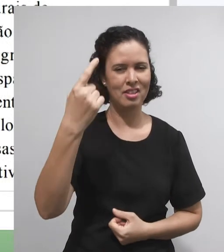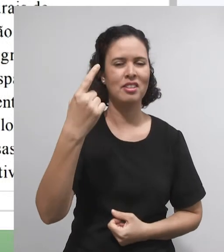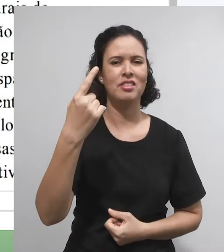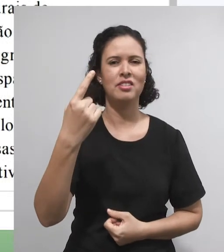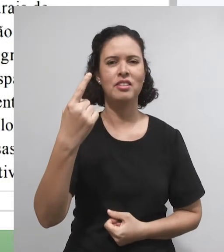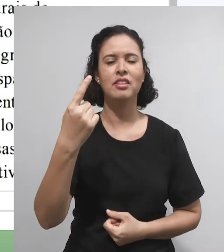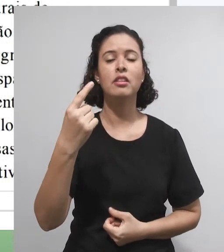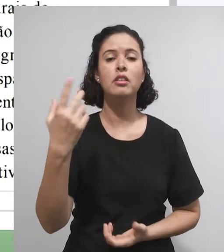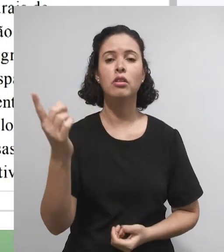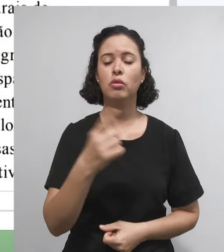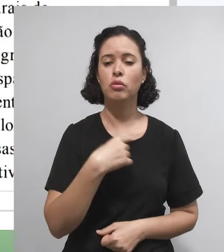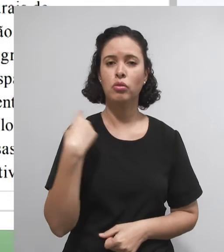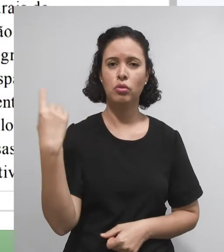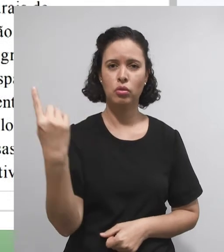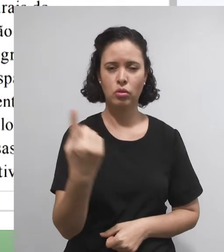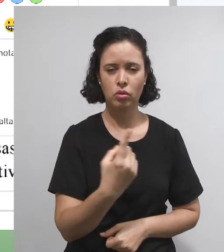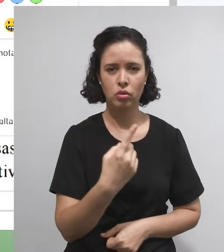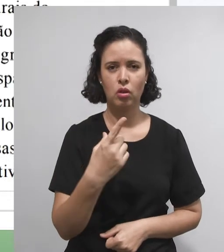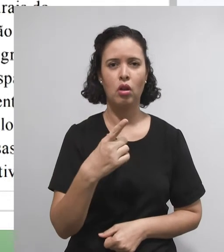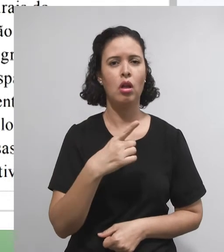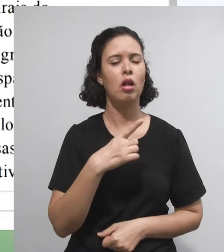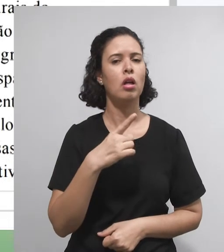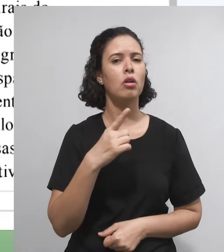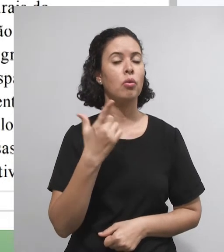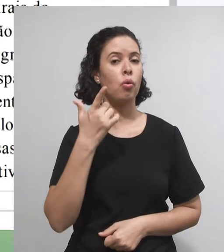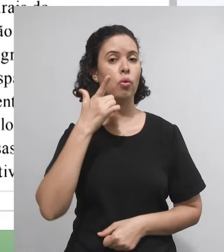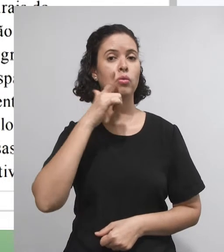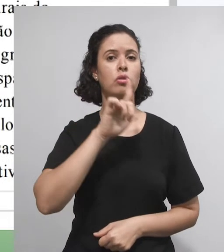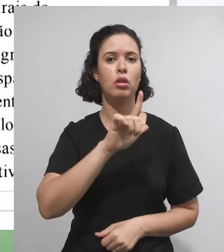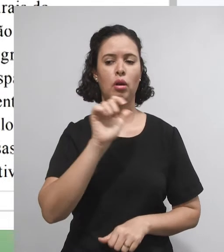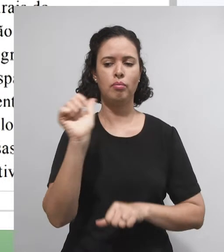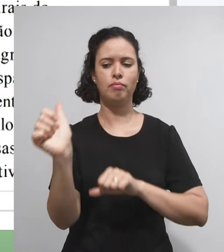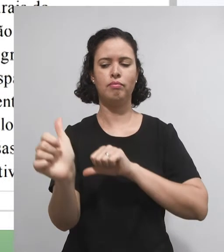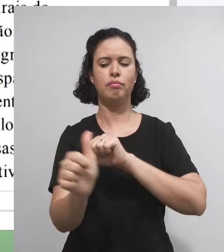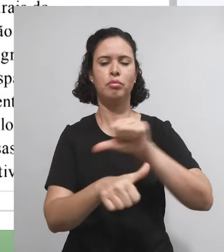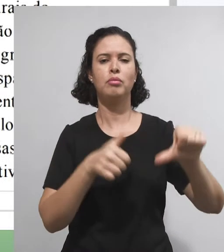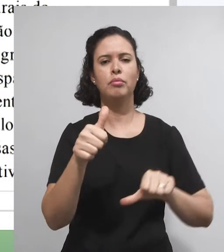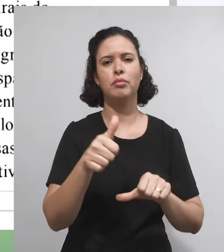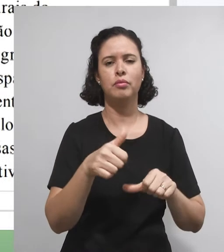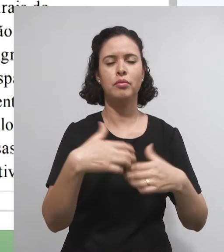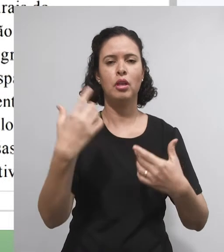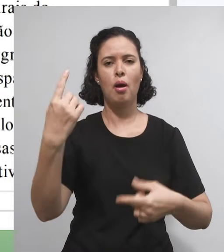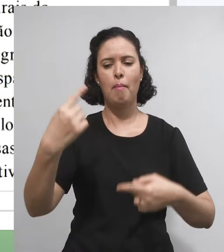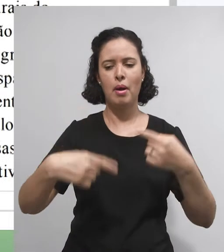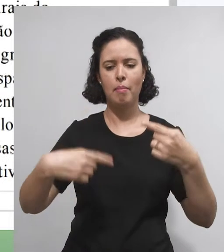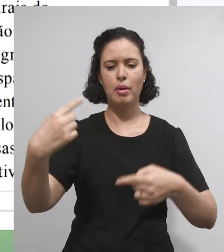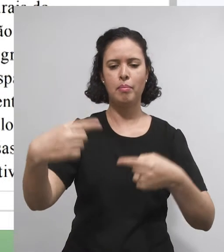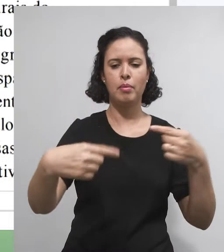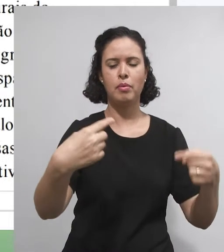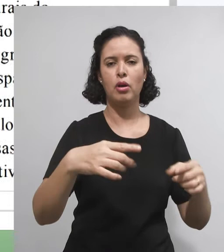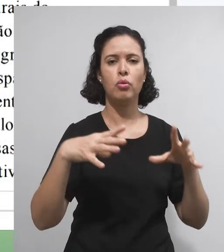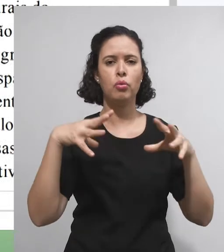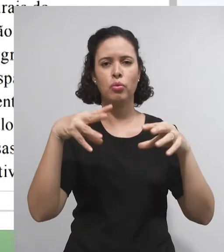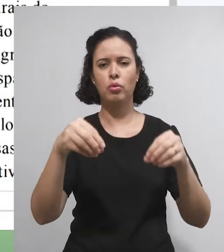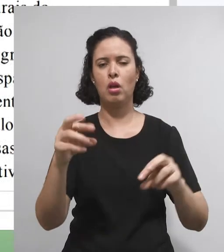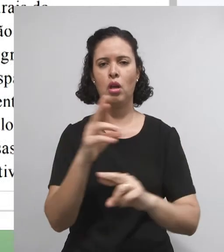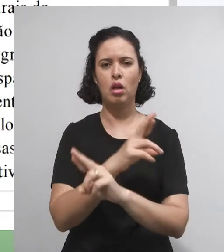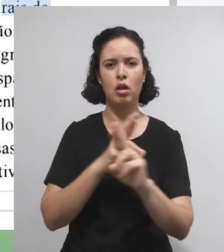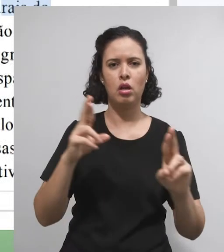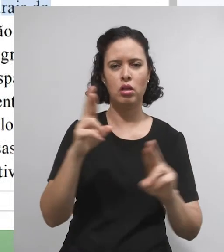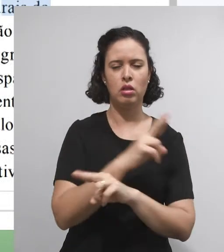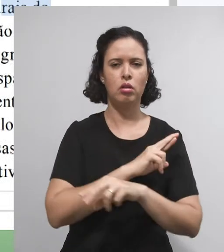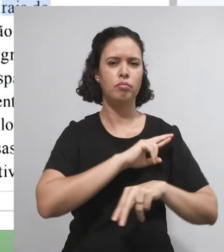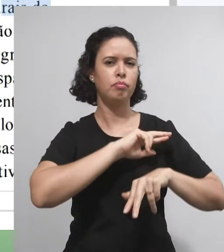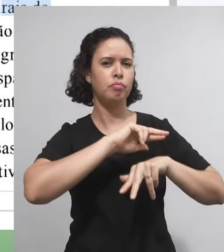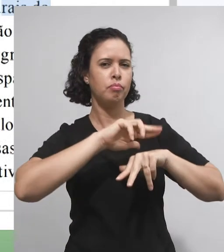da Elaine, né, a gente faz a diferença. Então, é um debate sobre todas essas relações